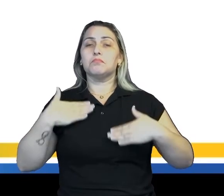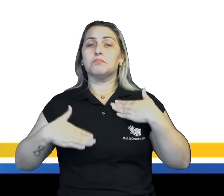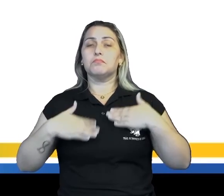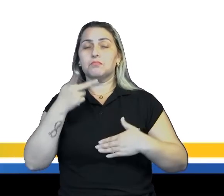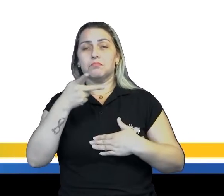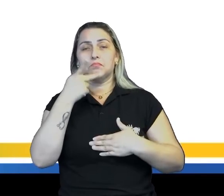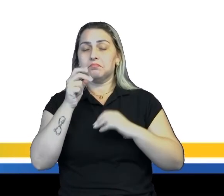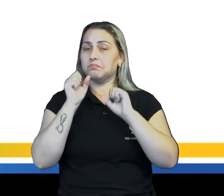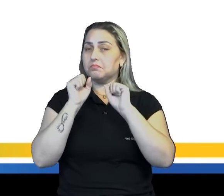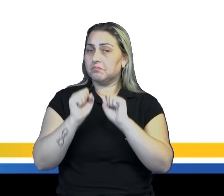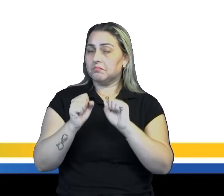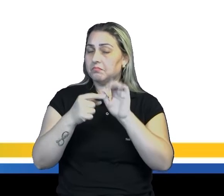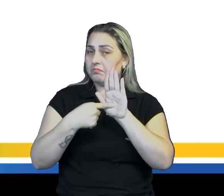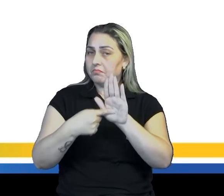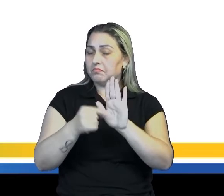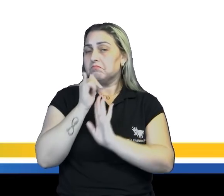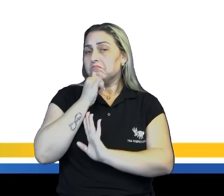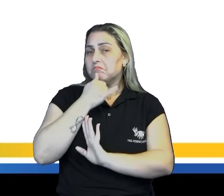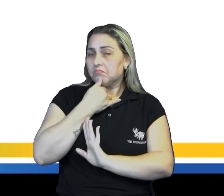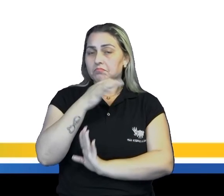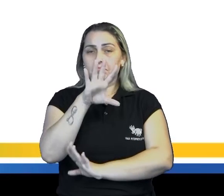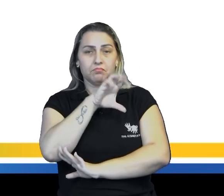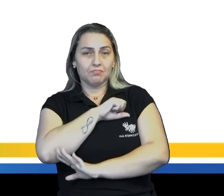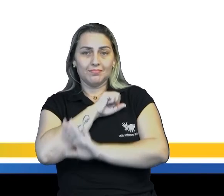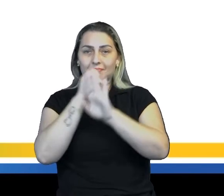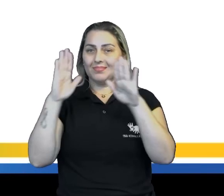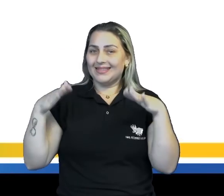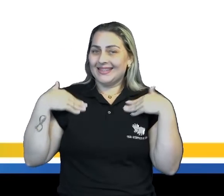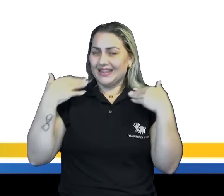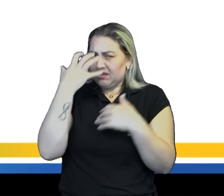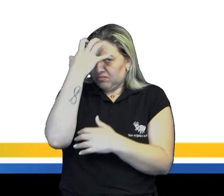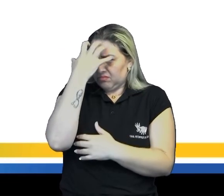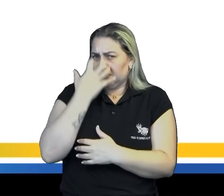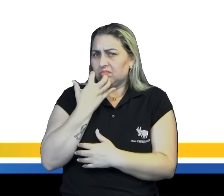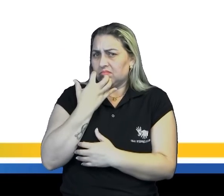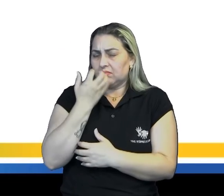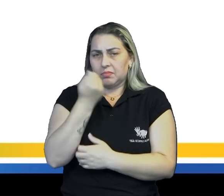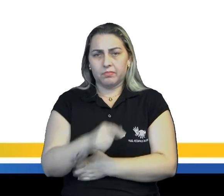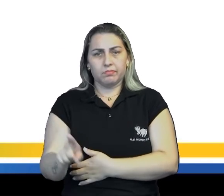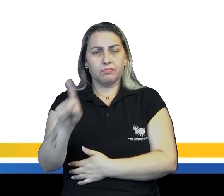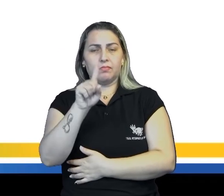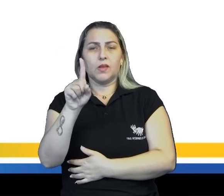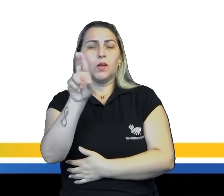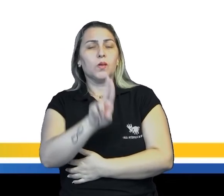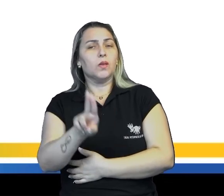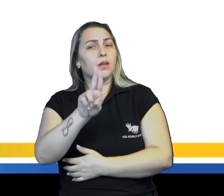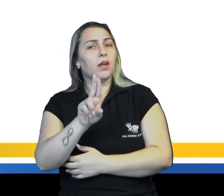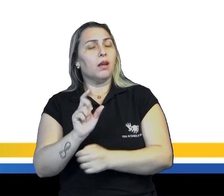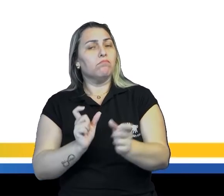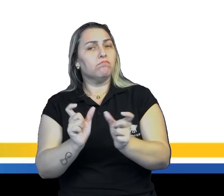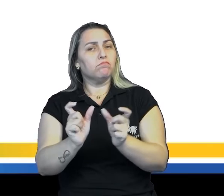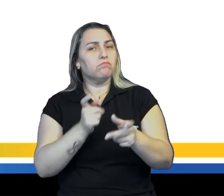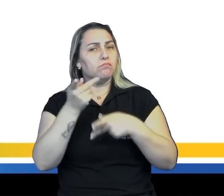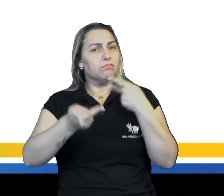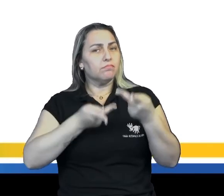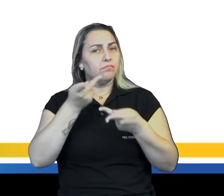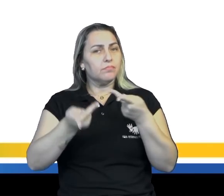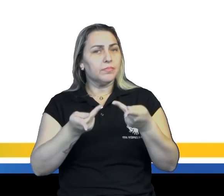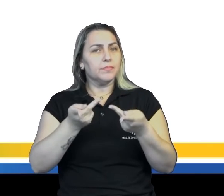fala. Podemos demonstrar tristeza, amor, alegria e raiva sem precisar usar as palavras.